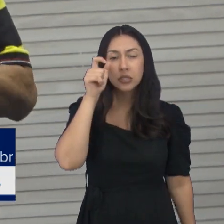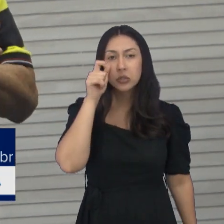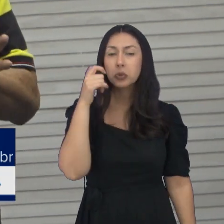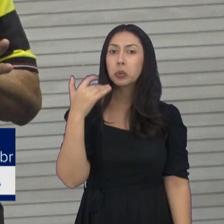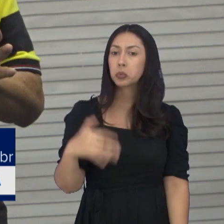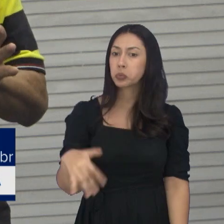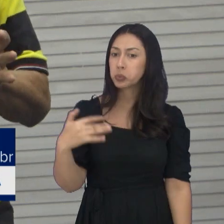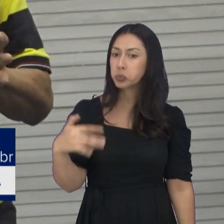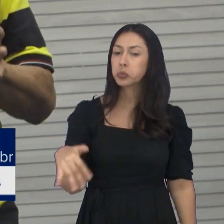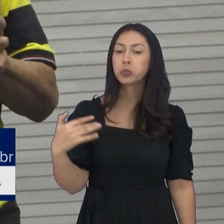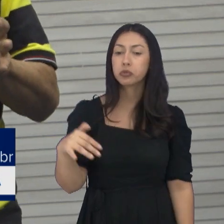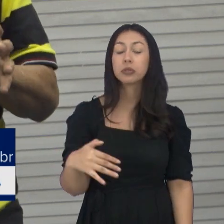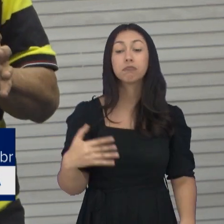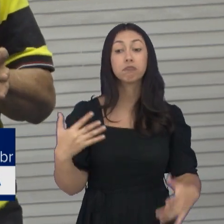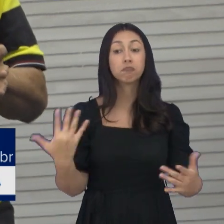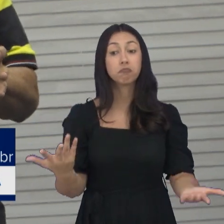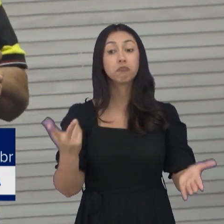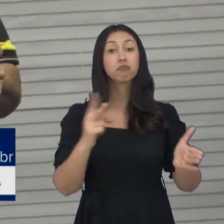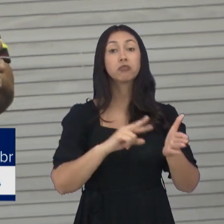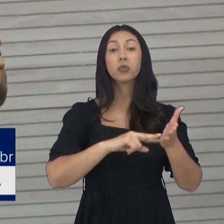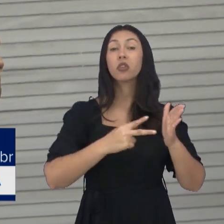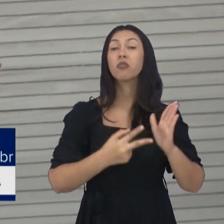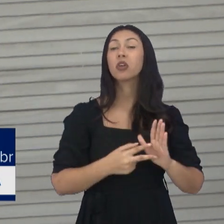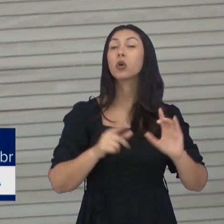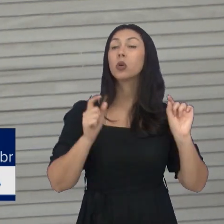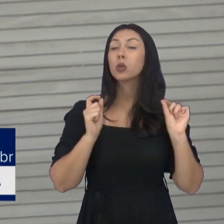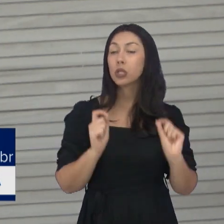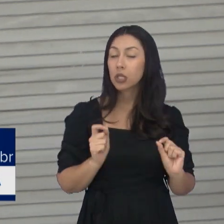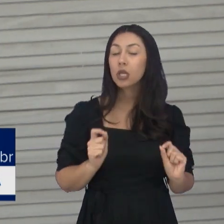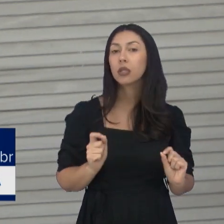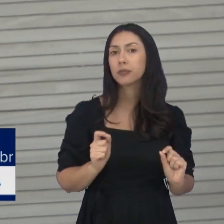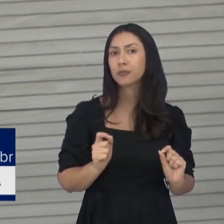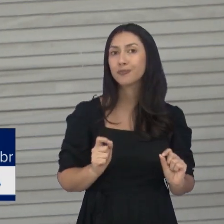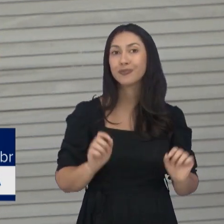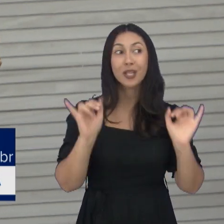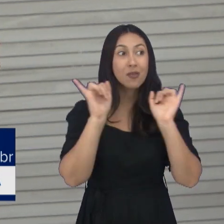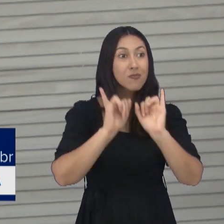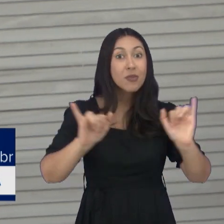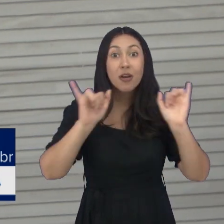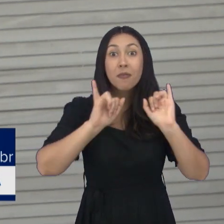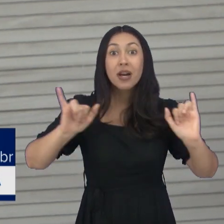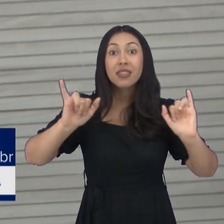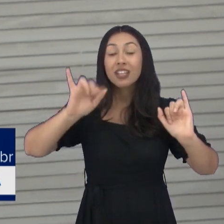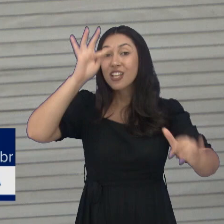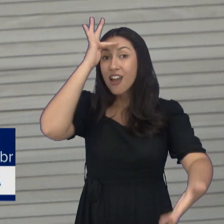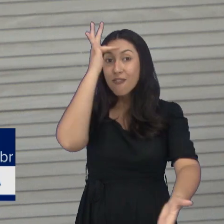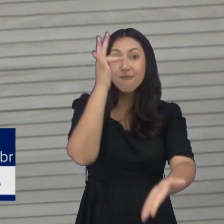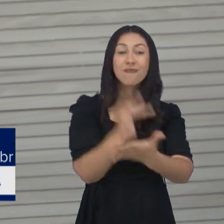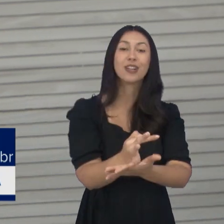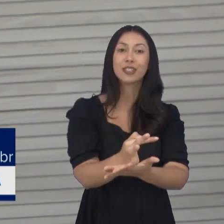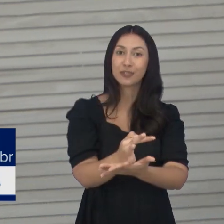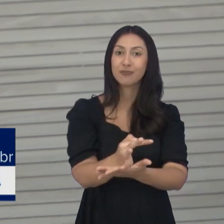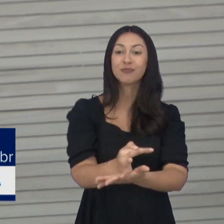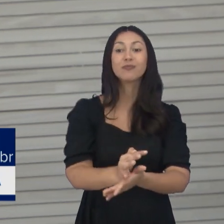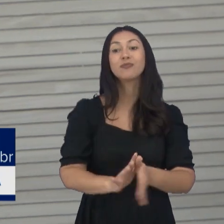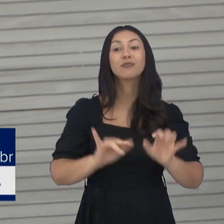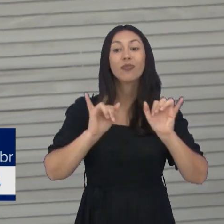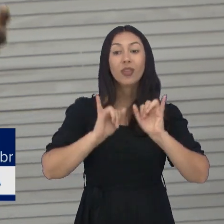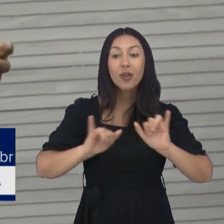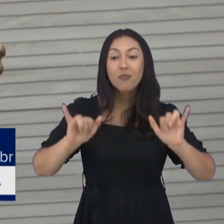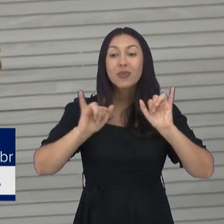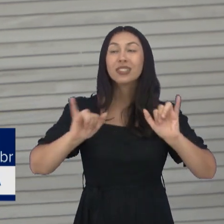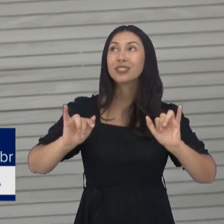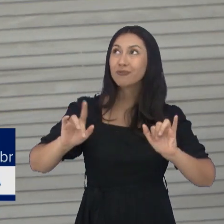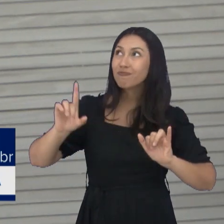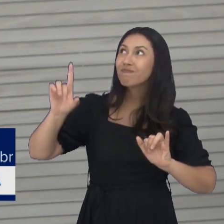Exatamente. Então, isso aí significa, né, uma mensagem de fé, uma mensagem de